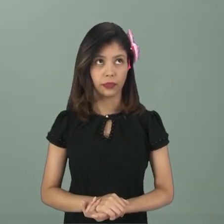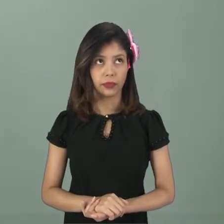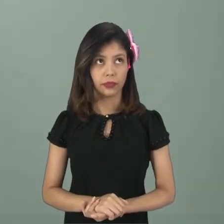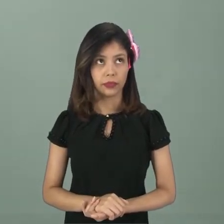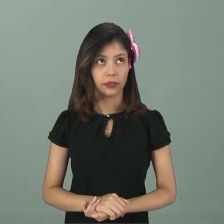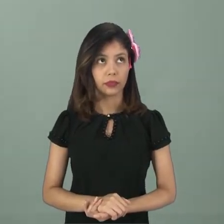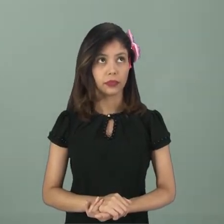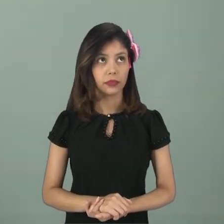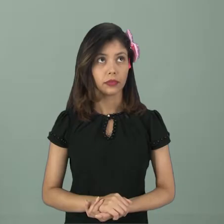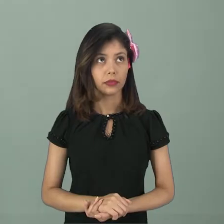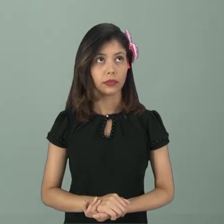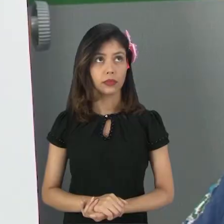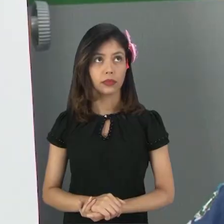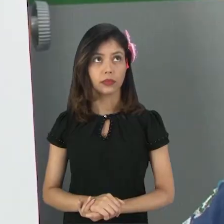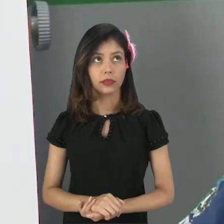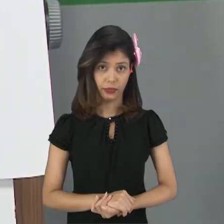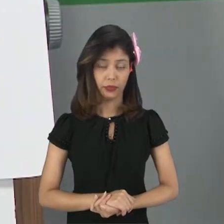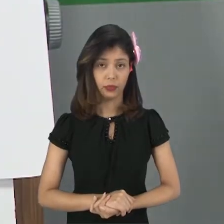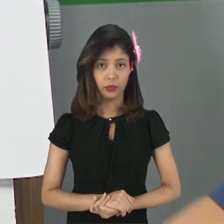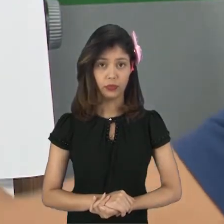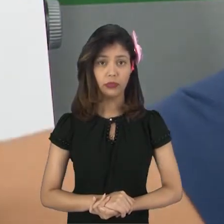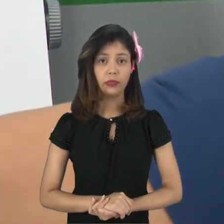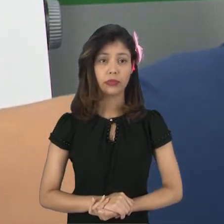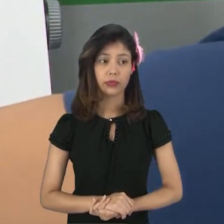Vamos para a nossa próxima pergunta.